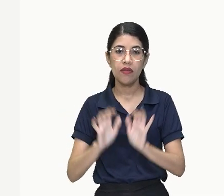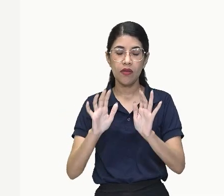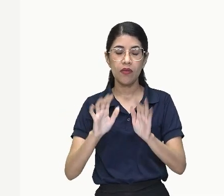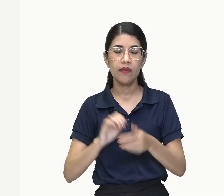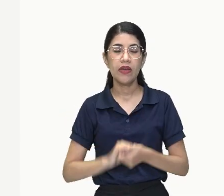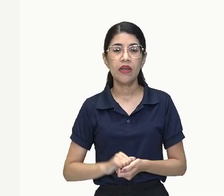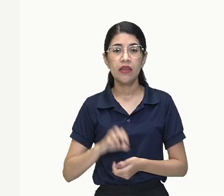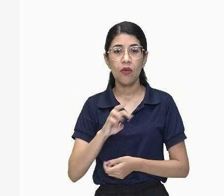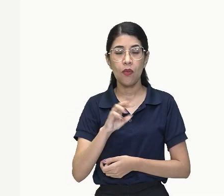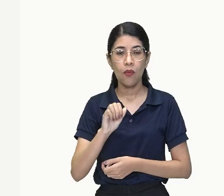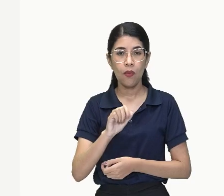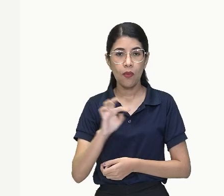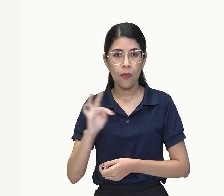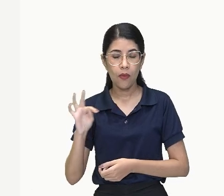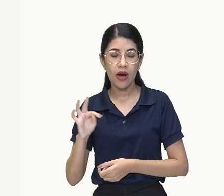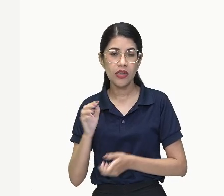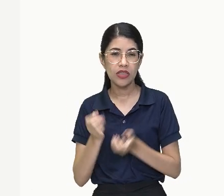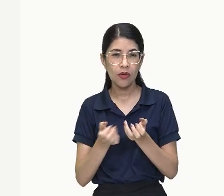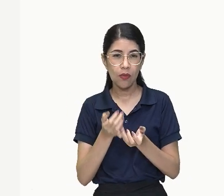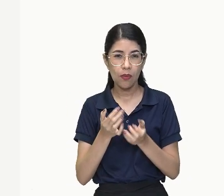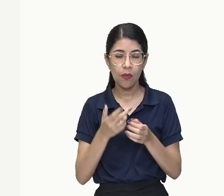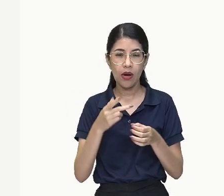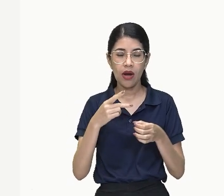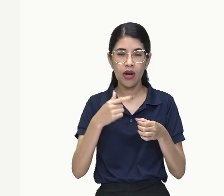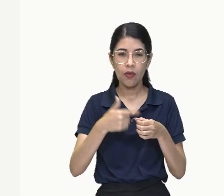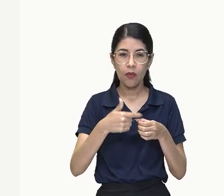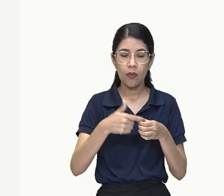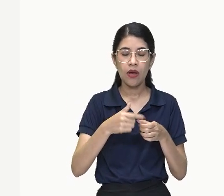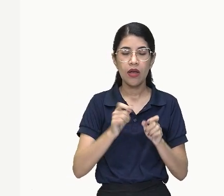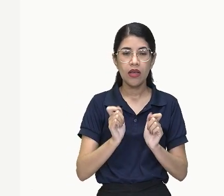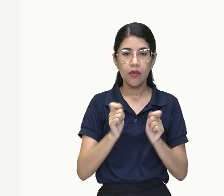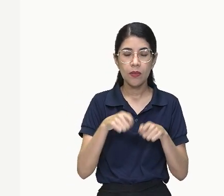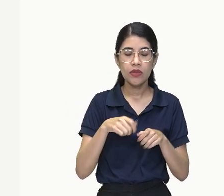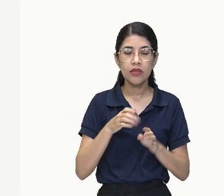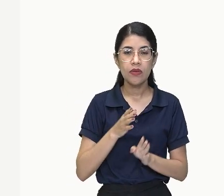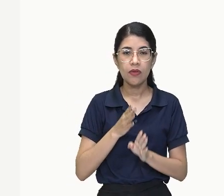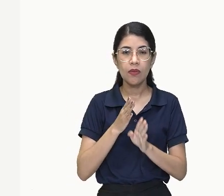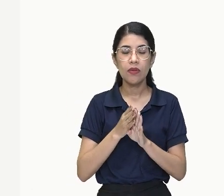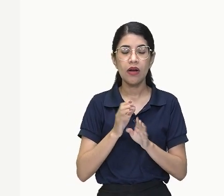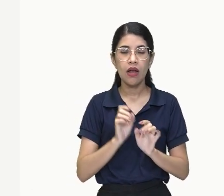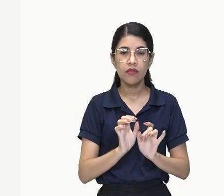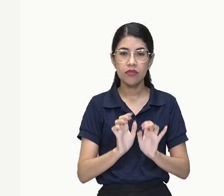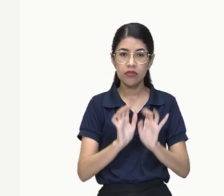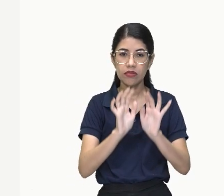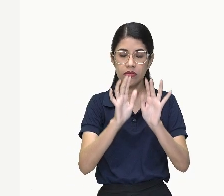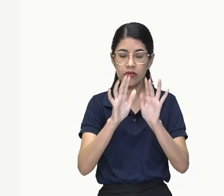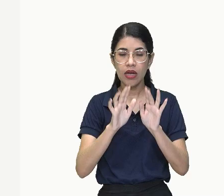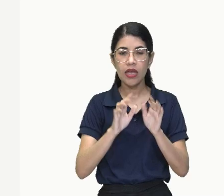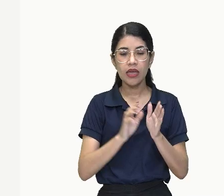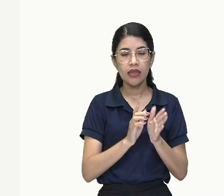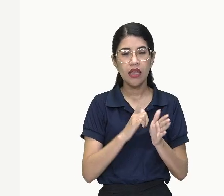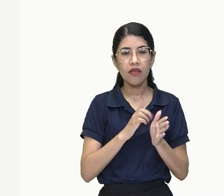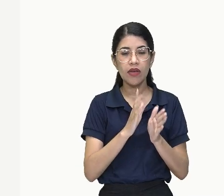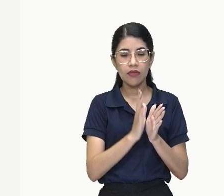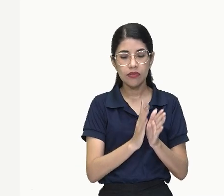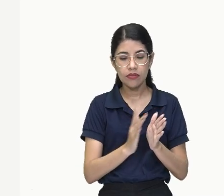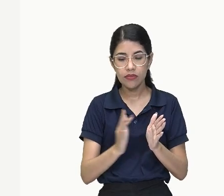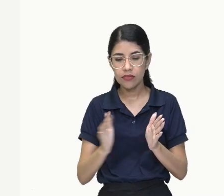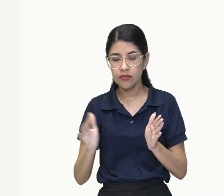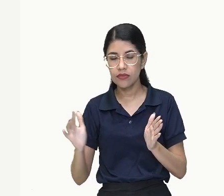Watt, ao queimar combustível, obteve o quê? O vapor de água que percorria um circuito até chegar a um